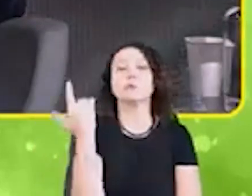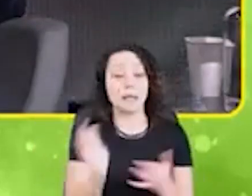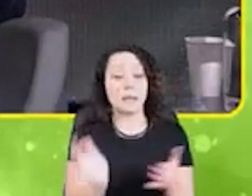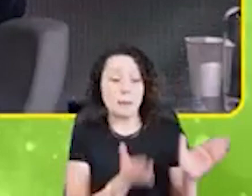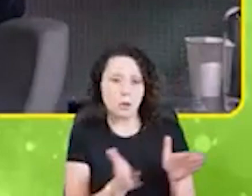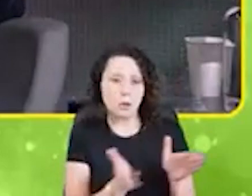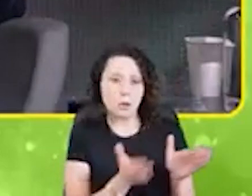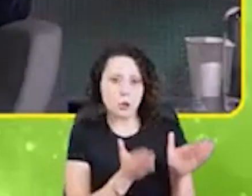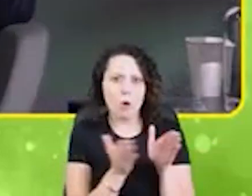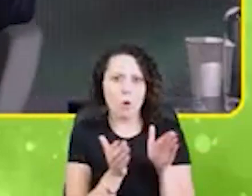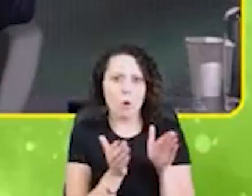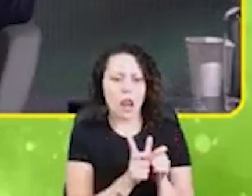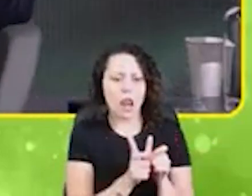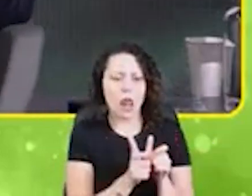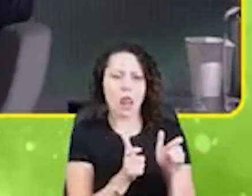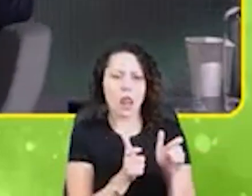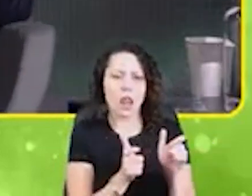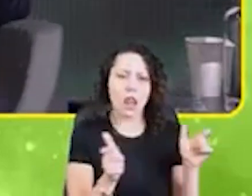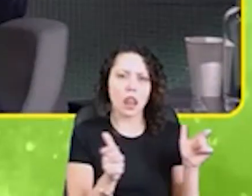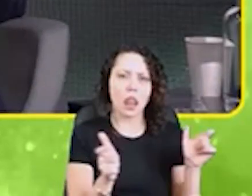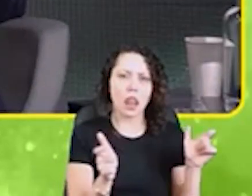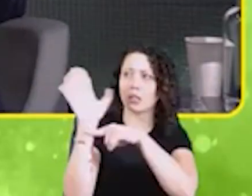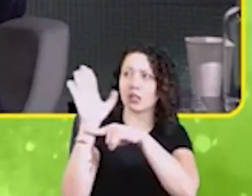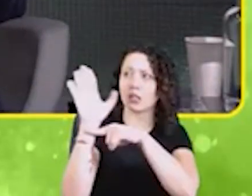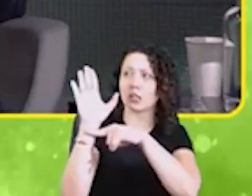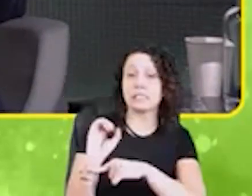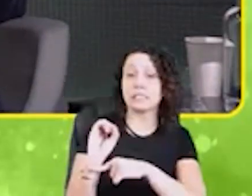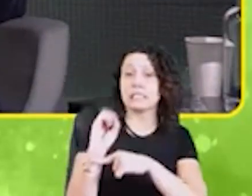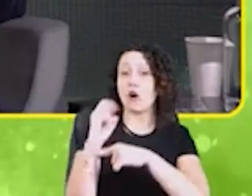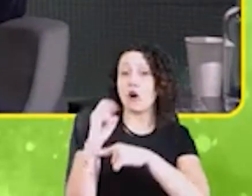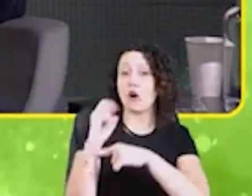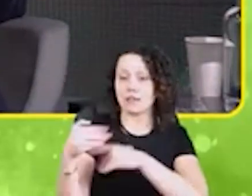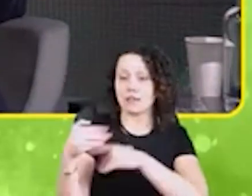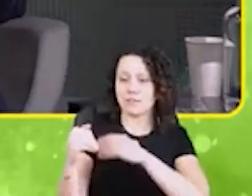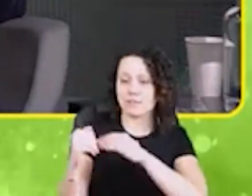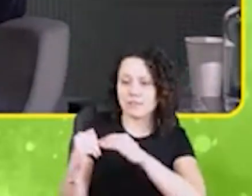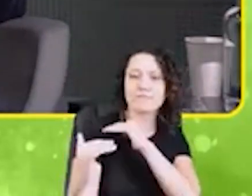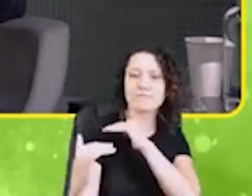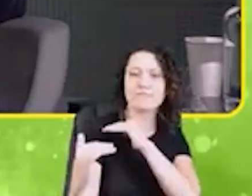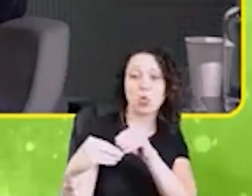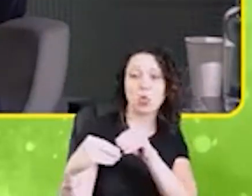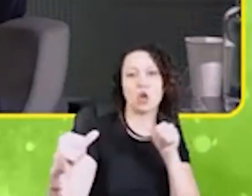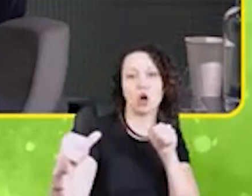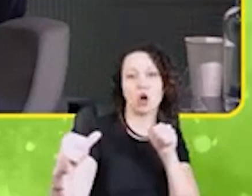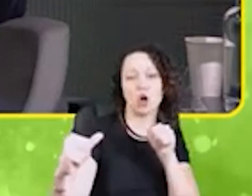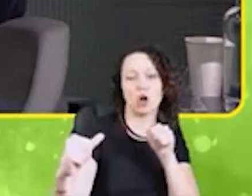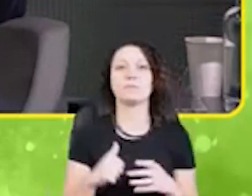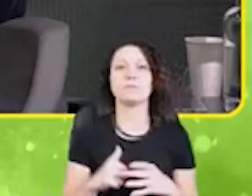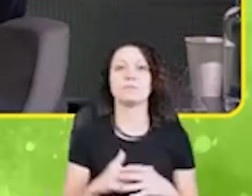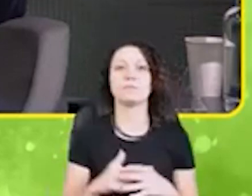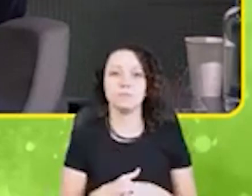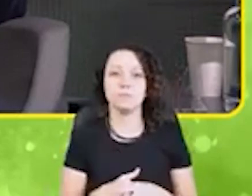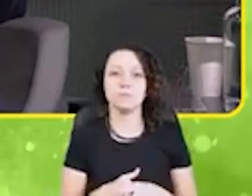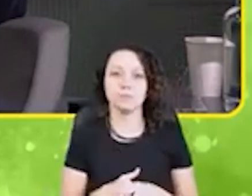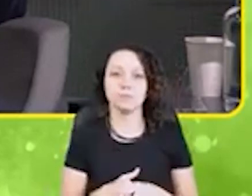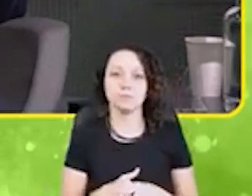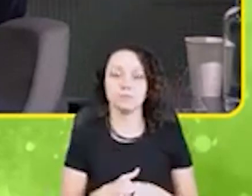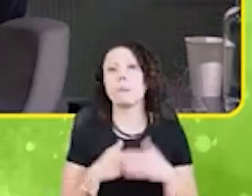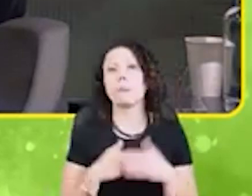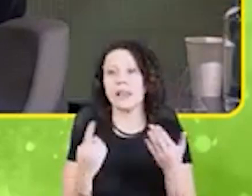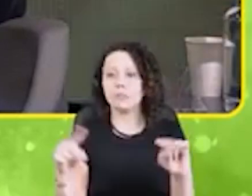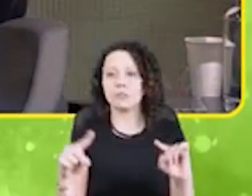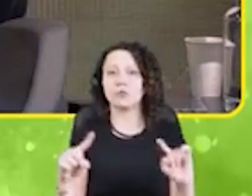metodologias mais sofisticadas mais aperfeiçoadas para que esses cálculos sejam né refletidos no nosso inventário